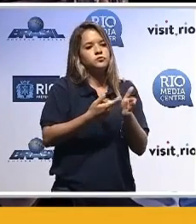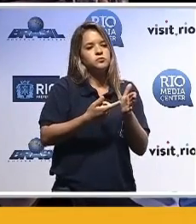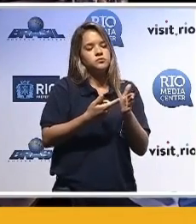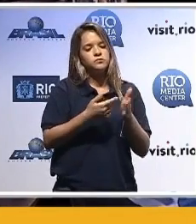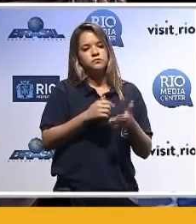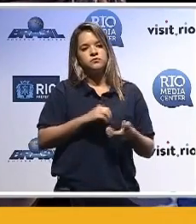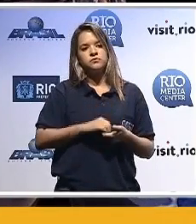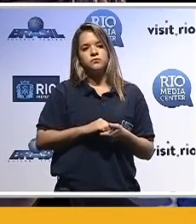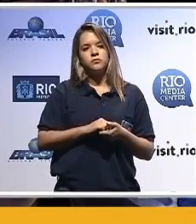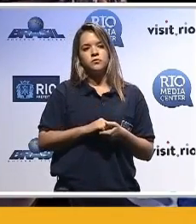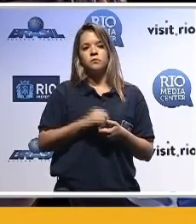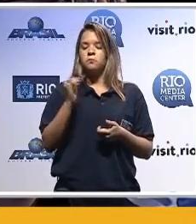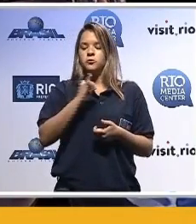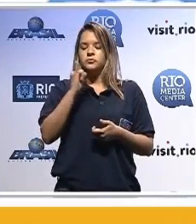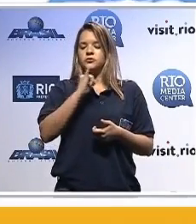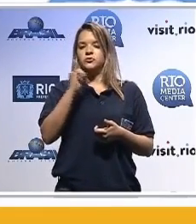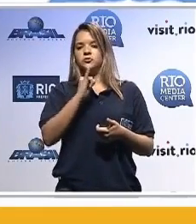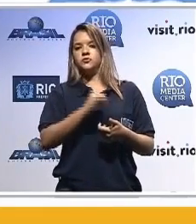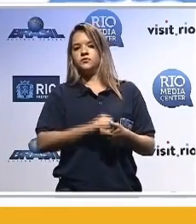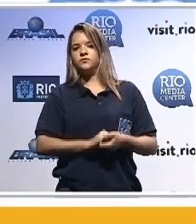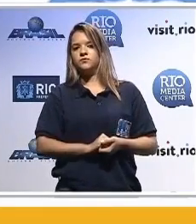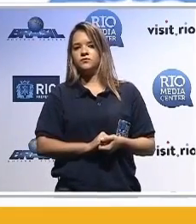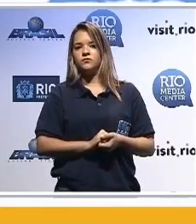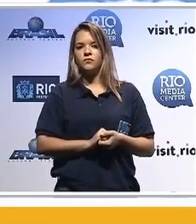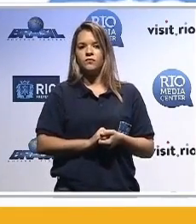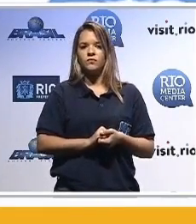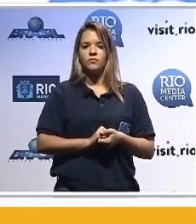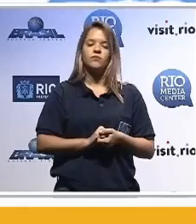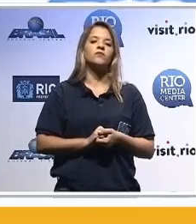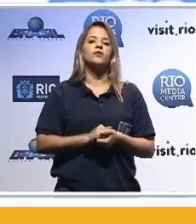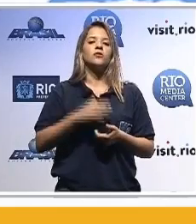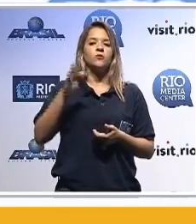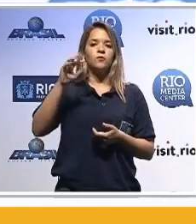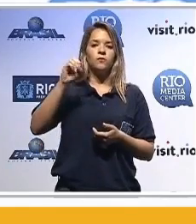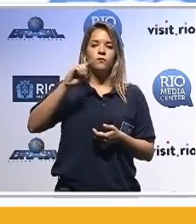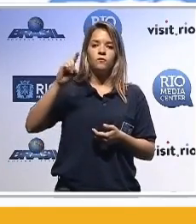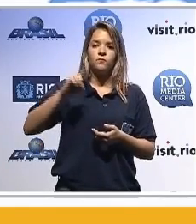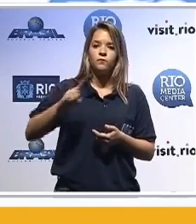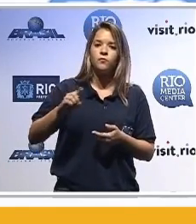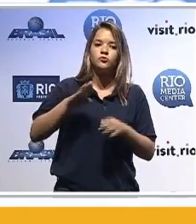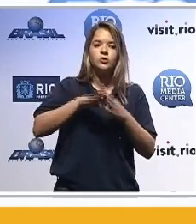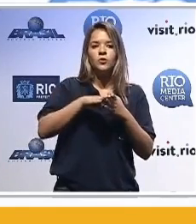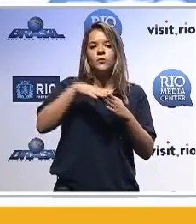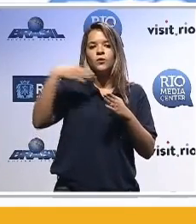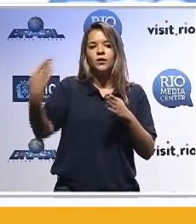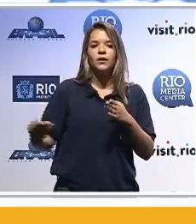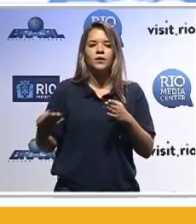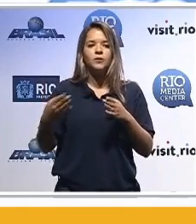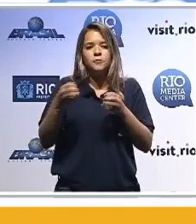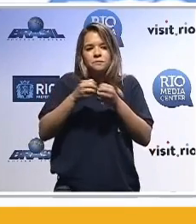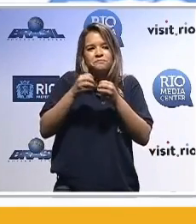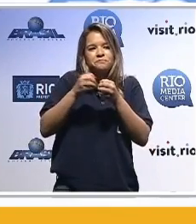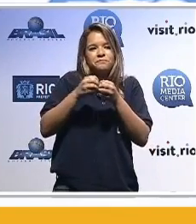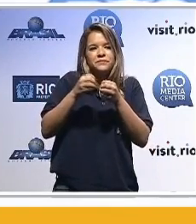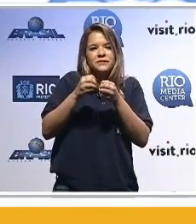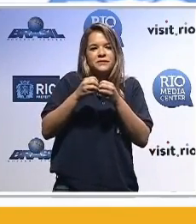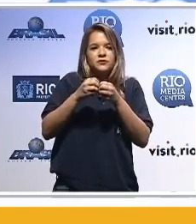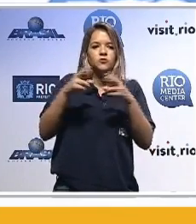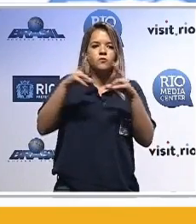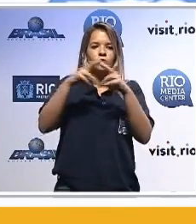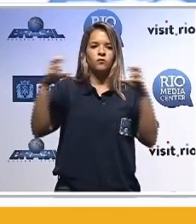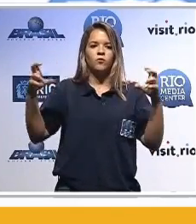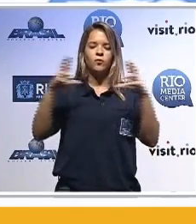Foz, ao lado da minha cidade de origem, Florianópolis, disputa o segundo lugar, né, do